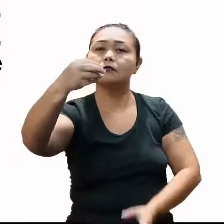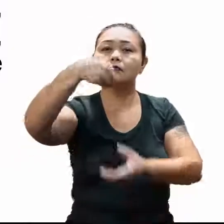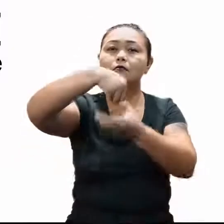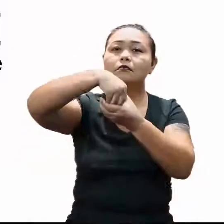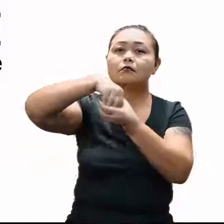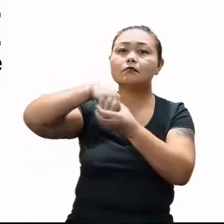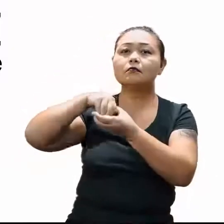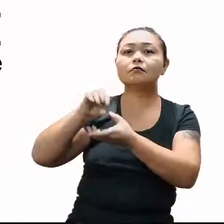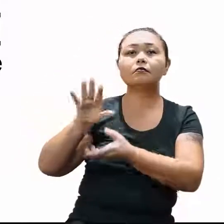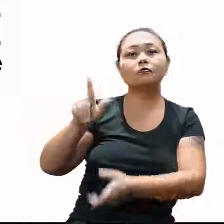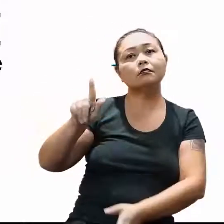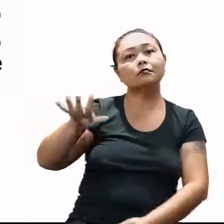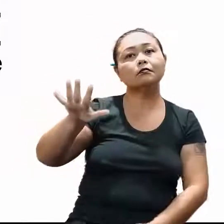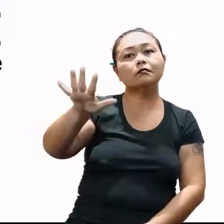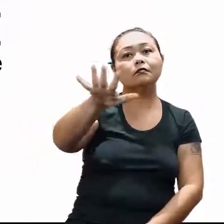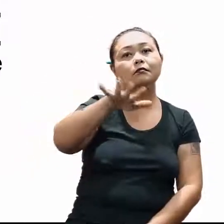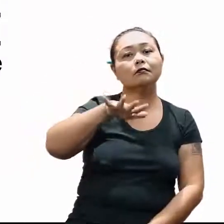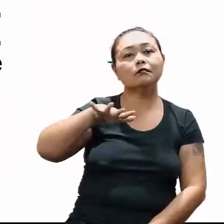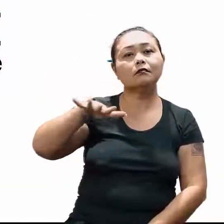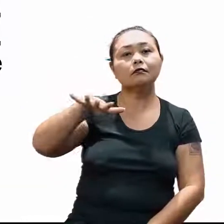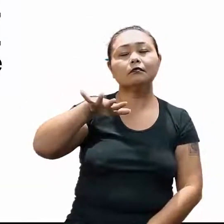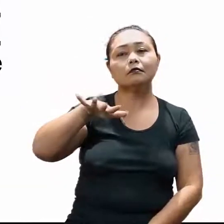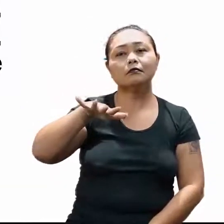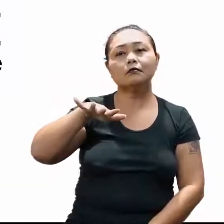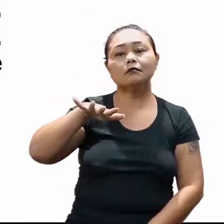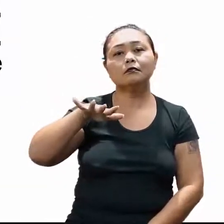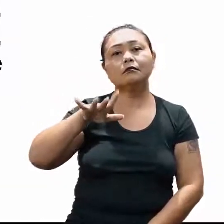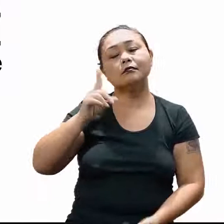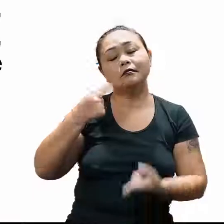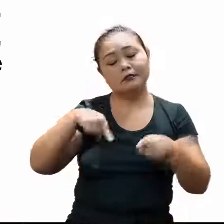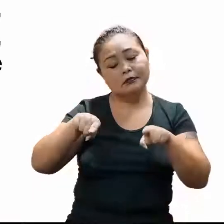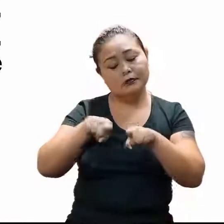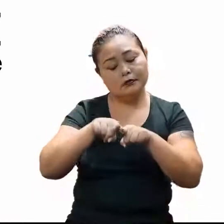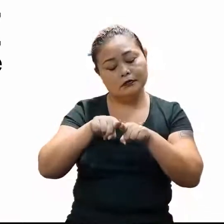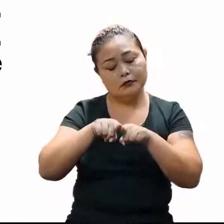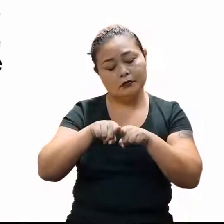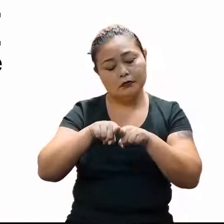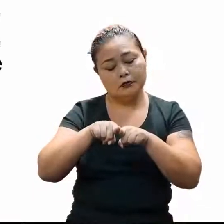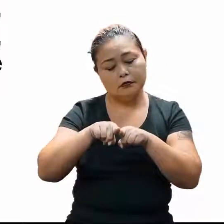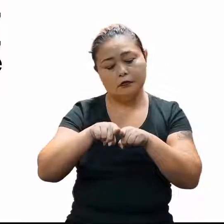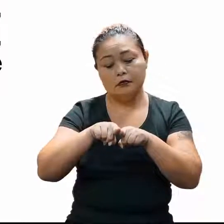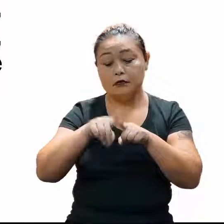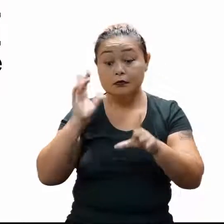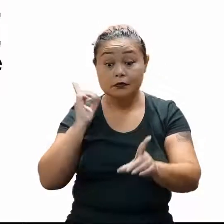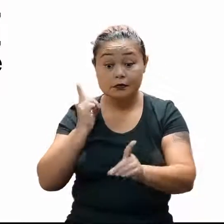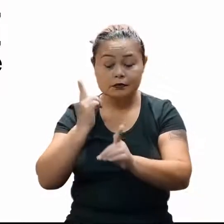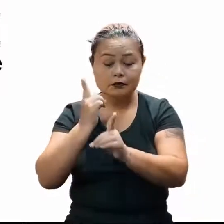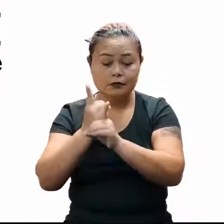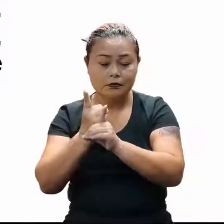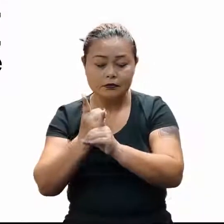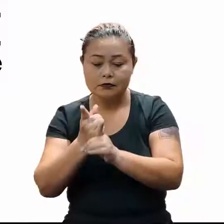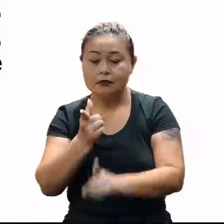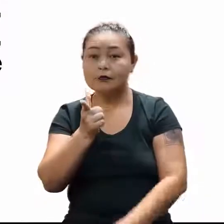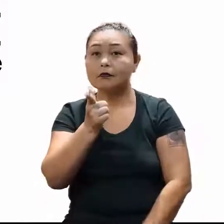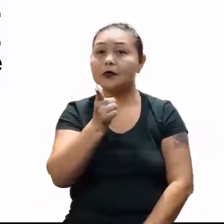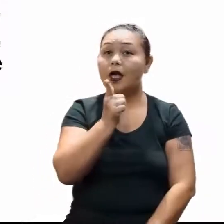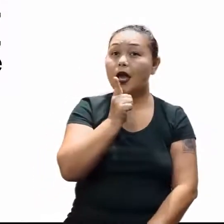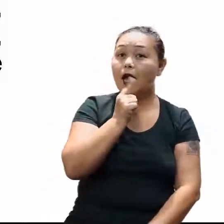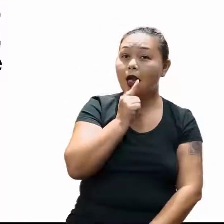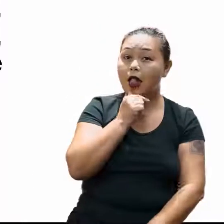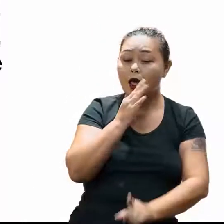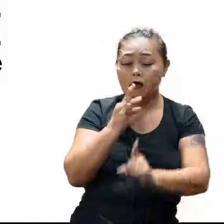da geologia. E também descobrir onde tem aquela água